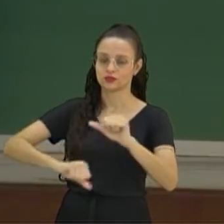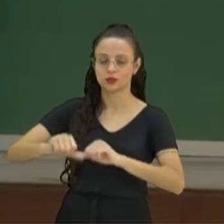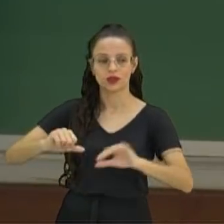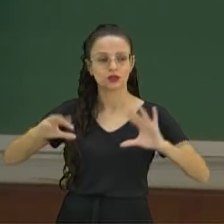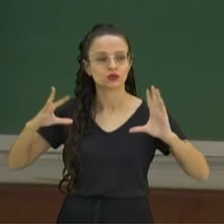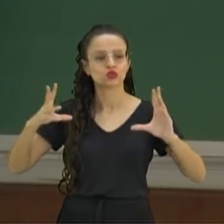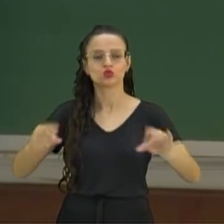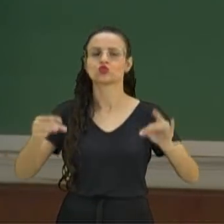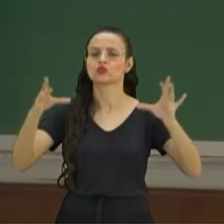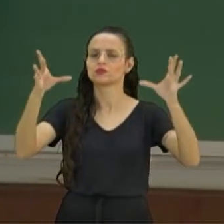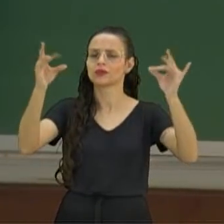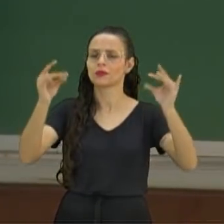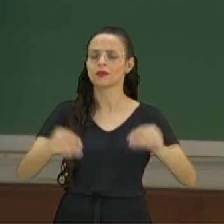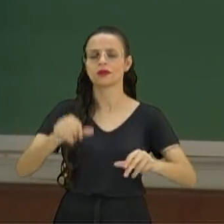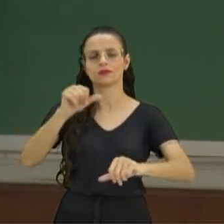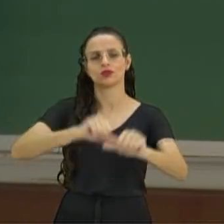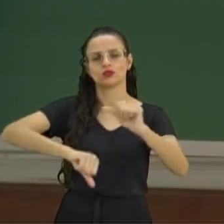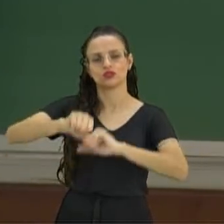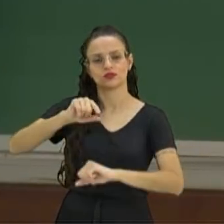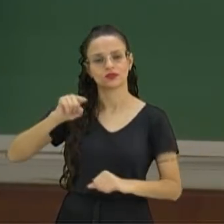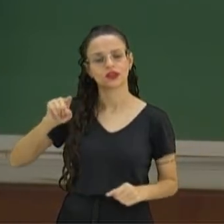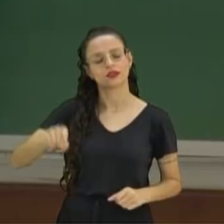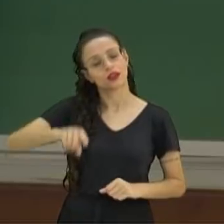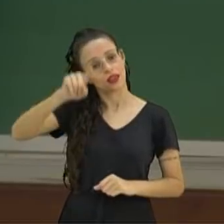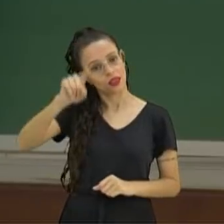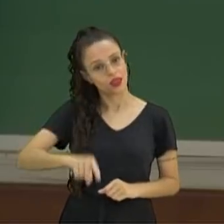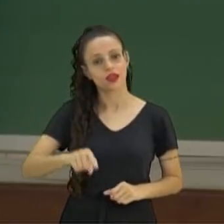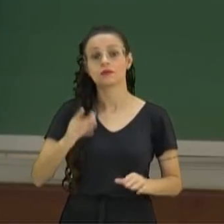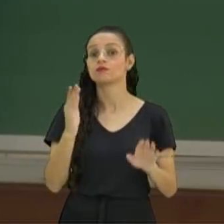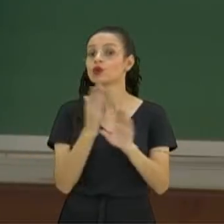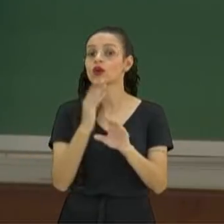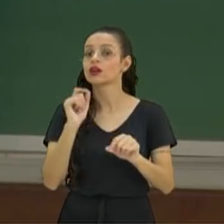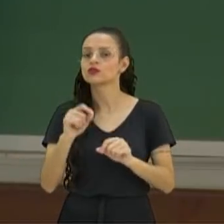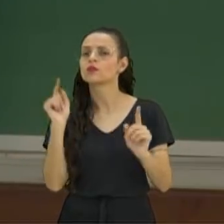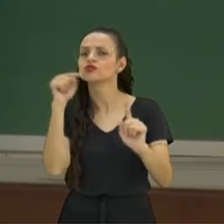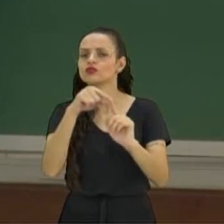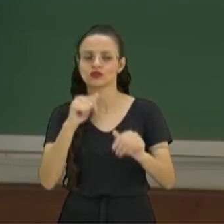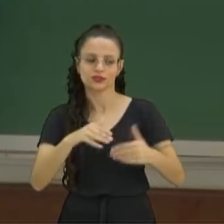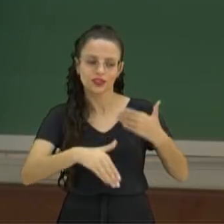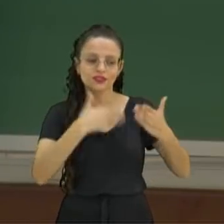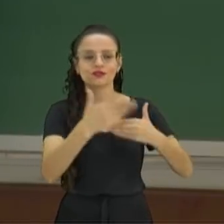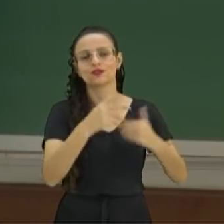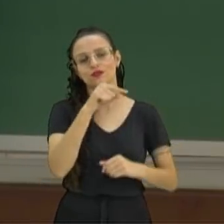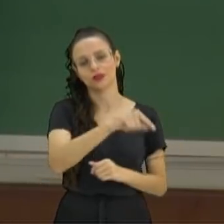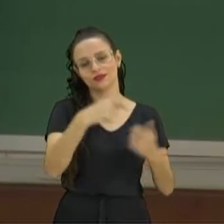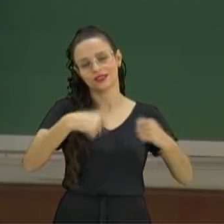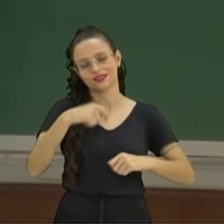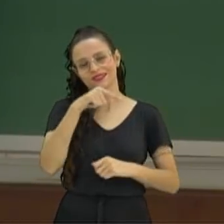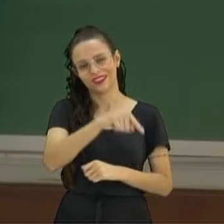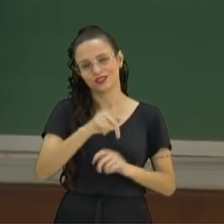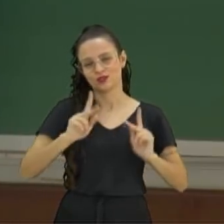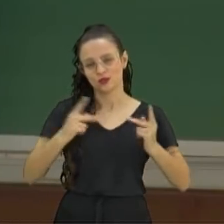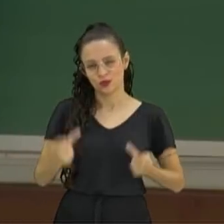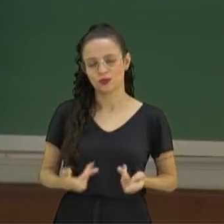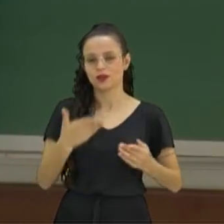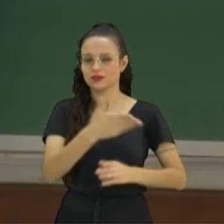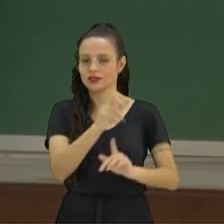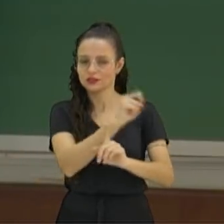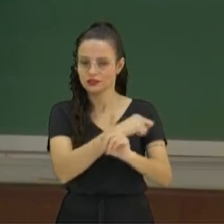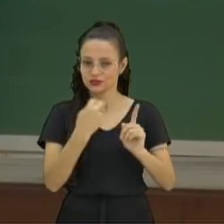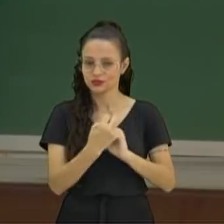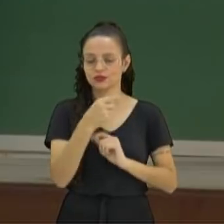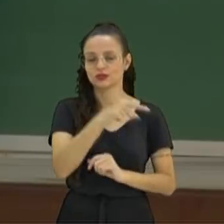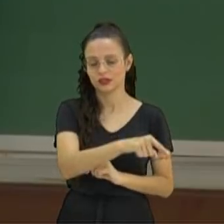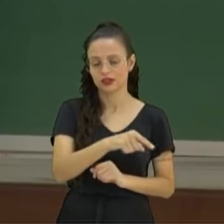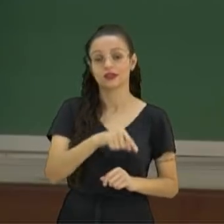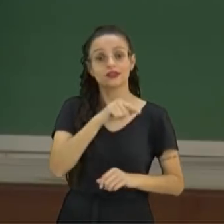essas modificações ali são para o desenvolvimento, para atender alguma necessidade dessa sociedade